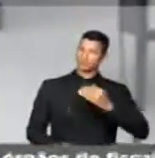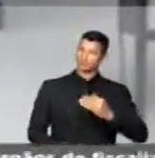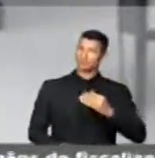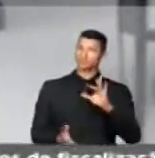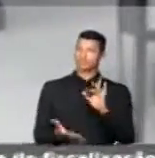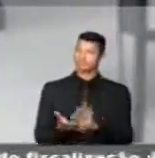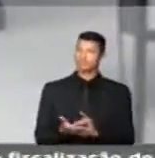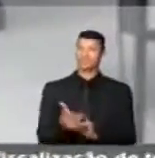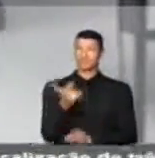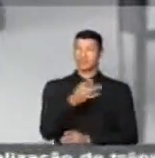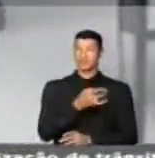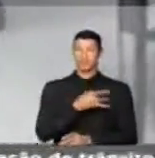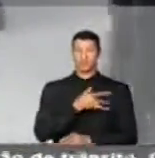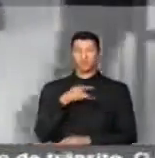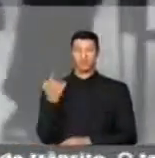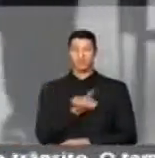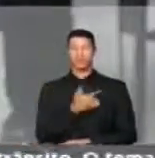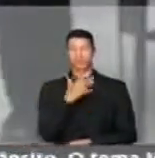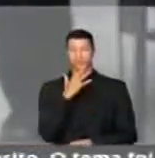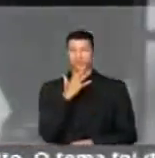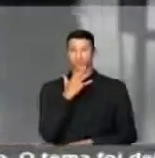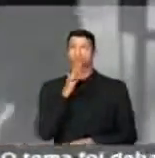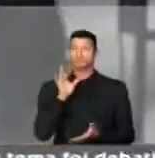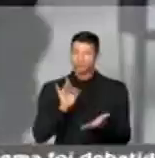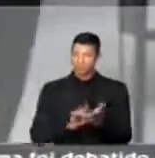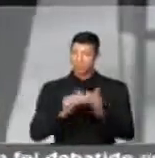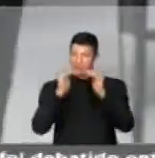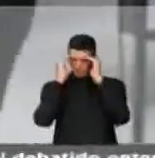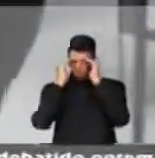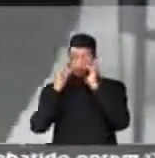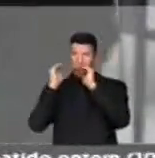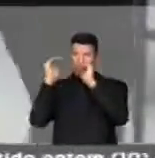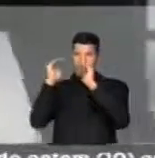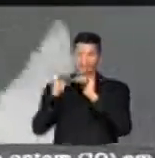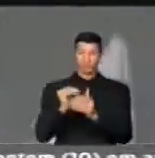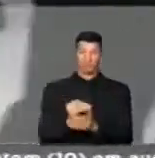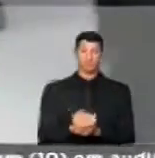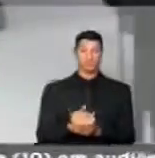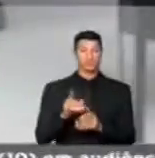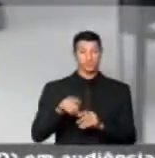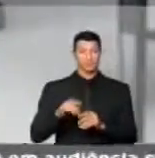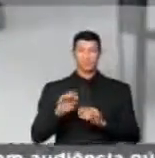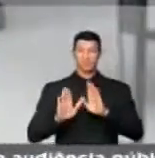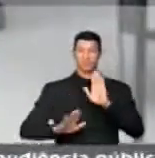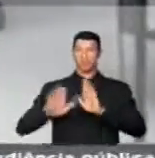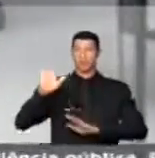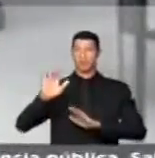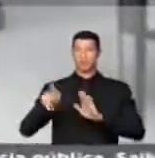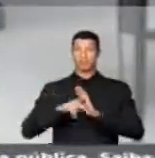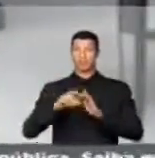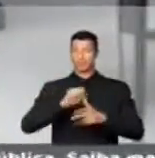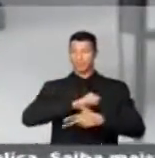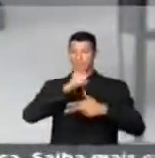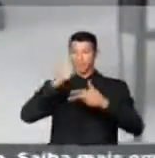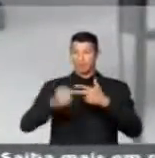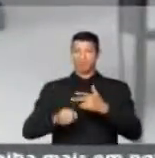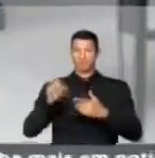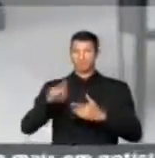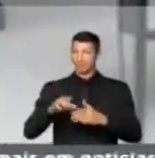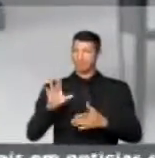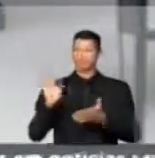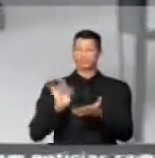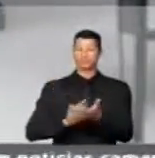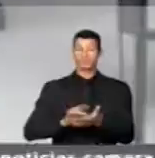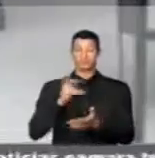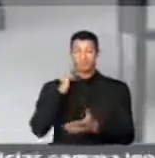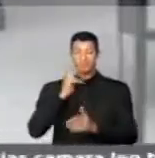ser destemido, todos nós conhecemos e respeitamos. E a independência dos poderes é